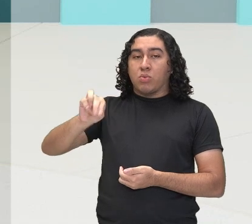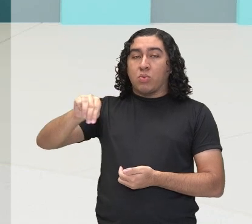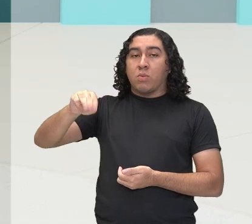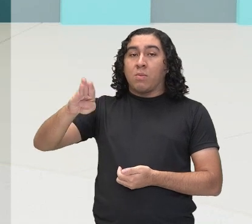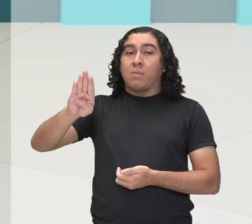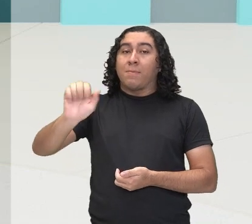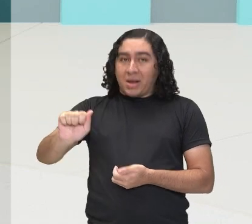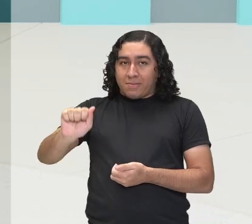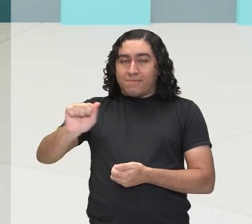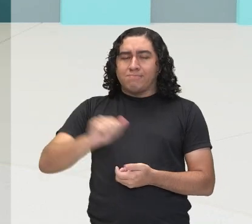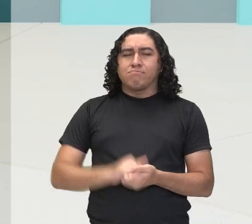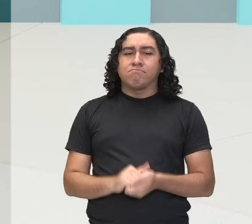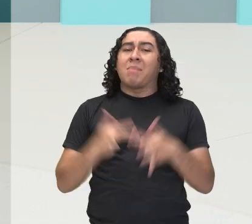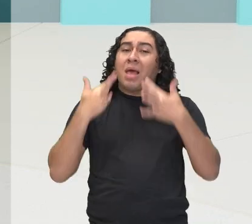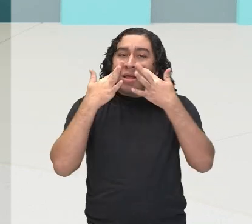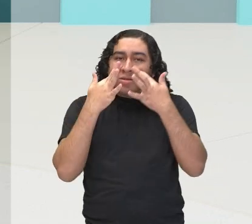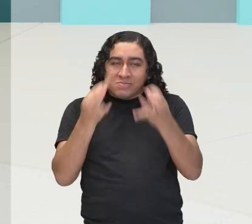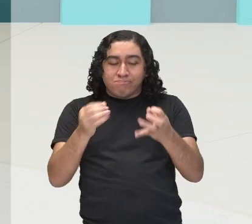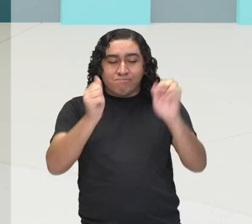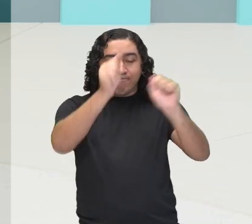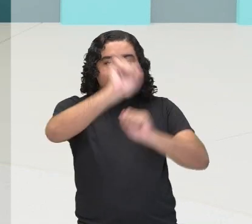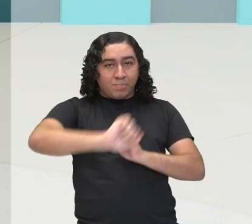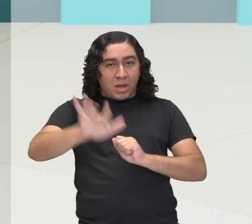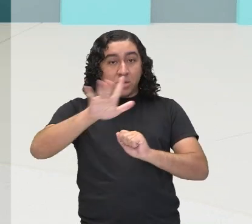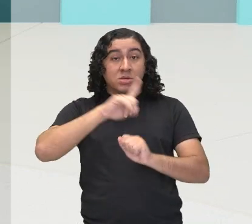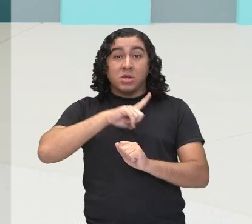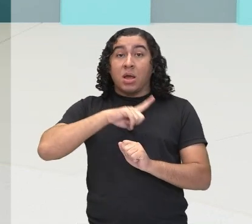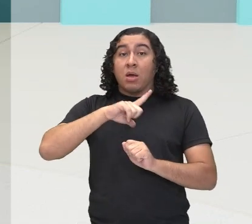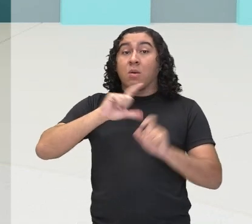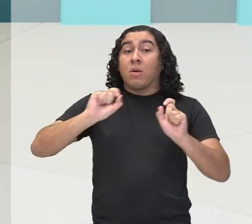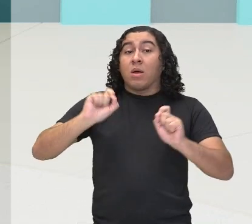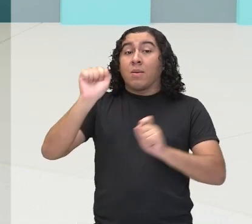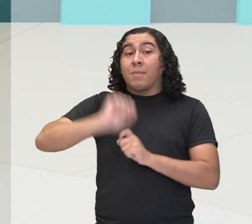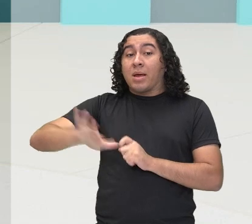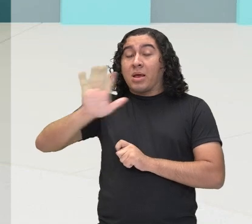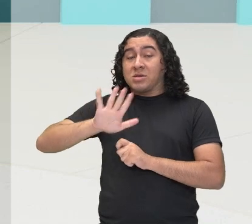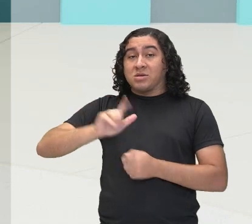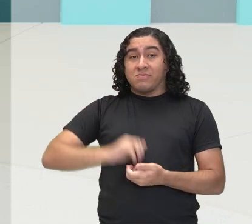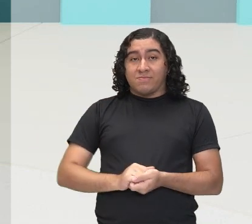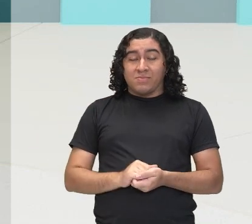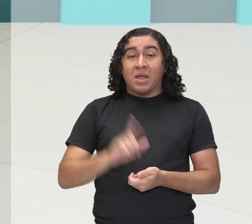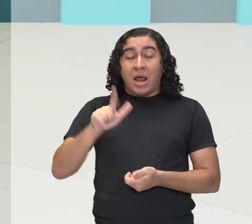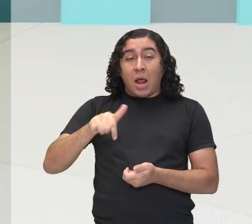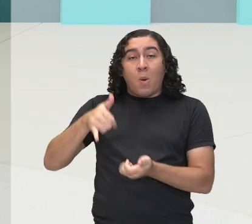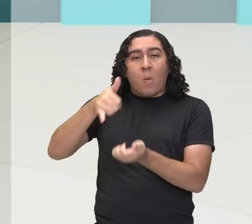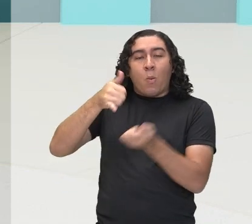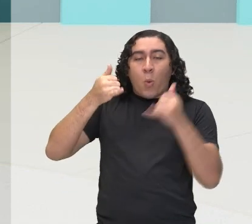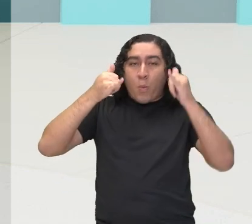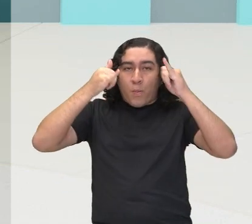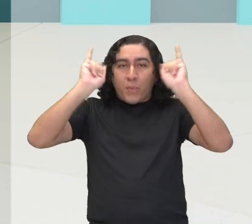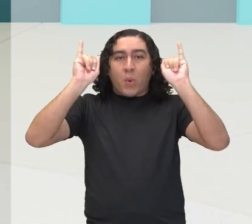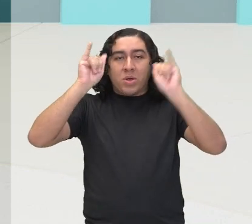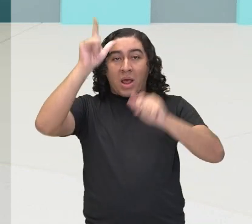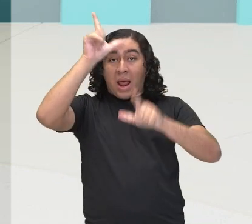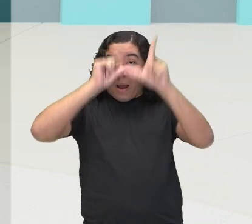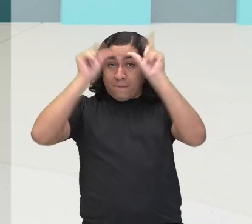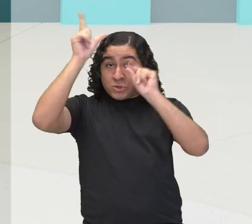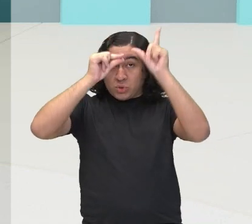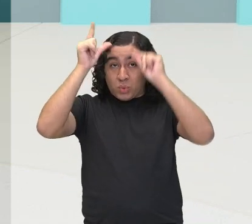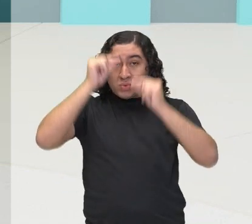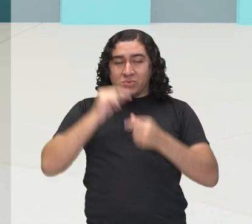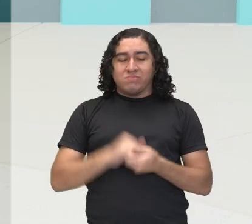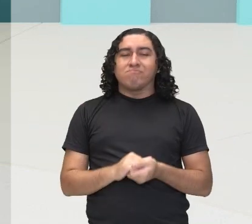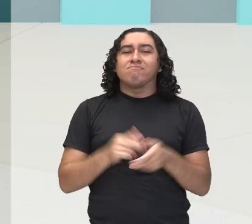E como vocês podem ver a imagem, nós temos a imagem do boi caprichoso. Olha a